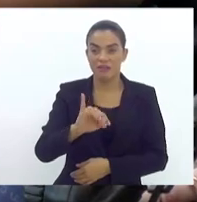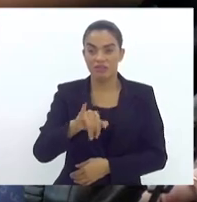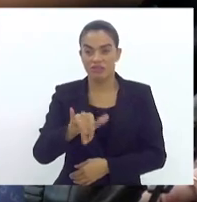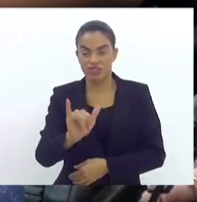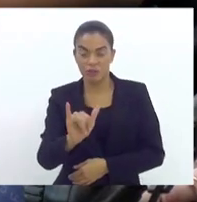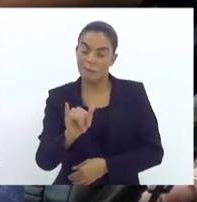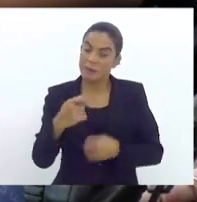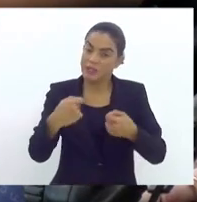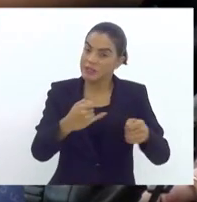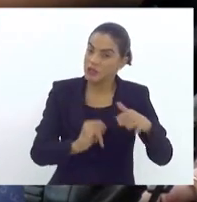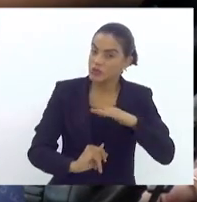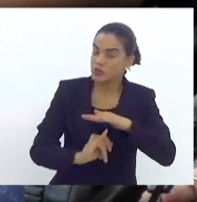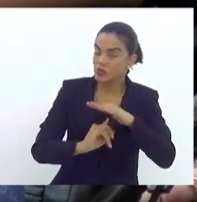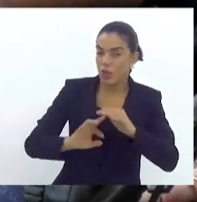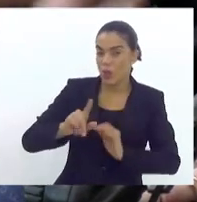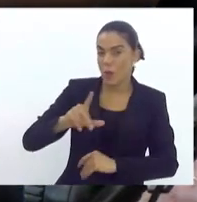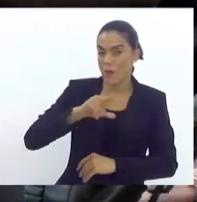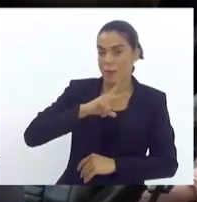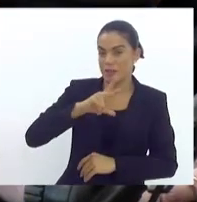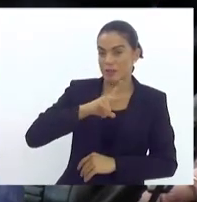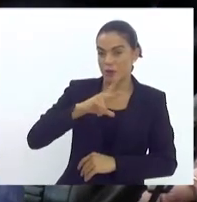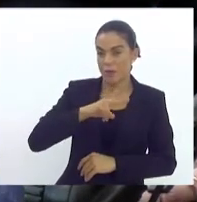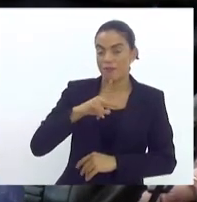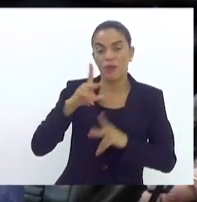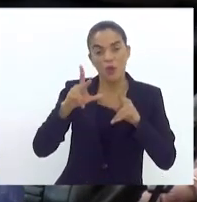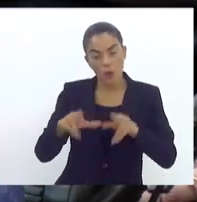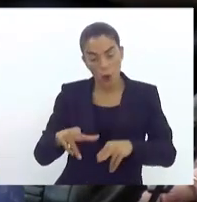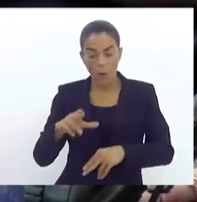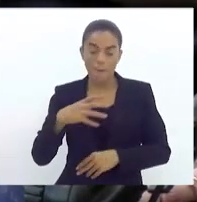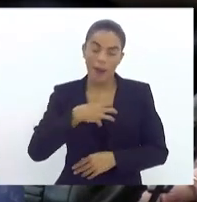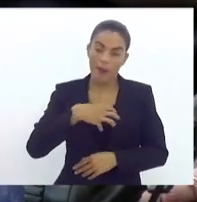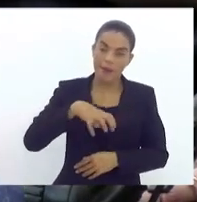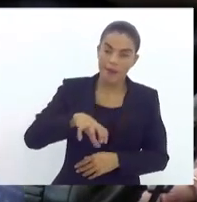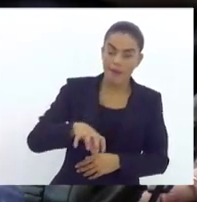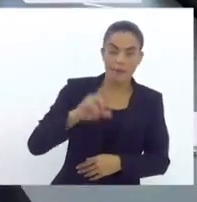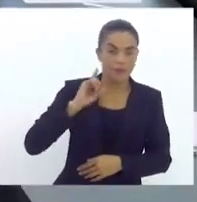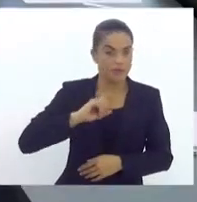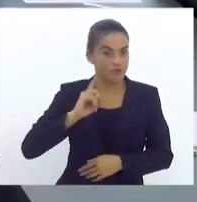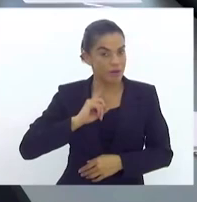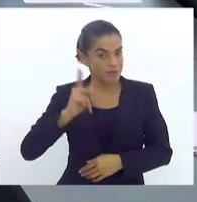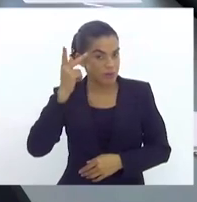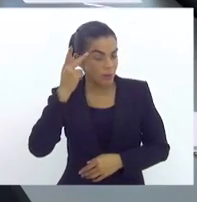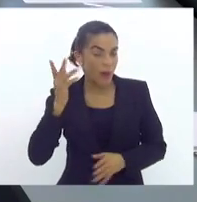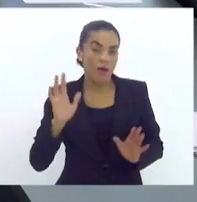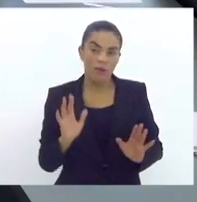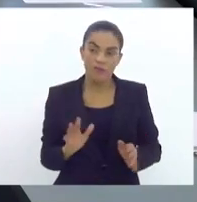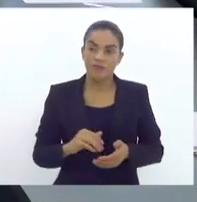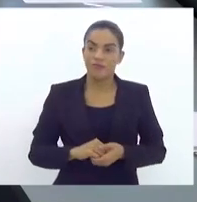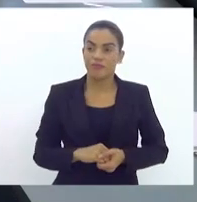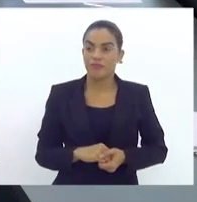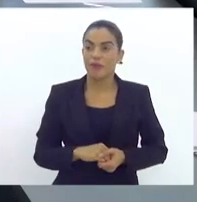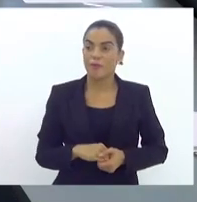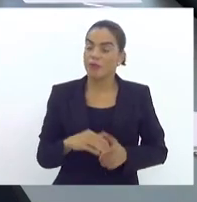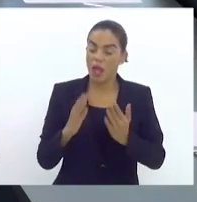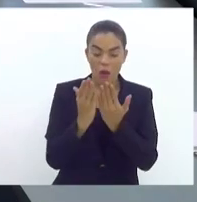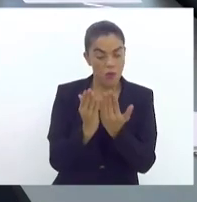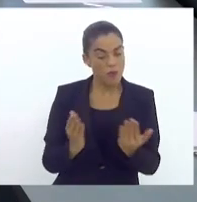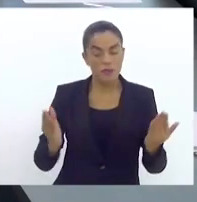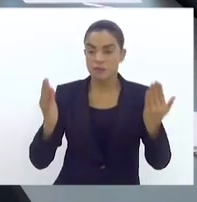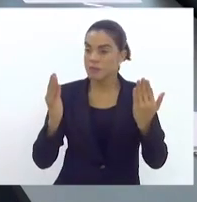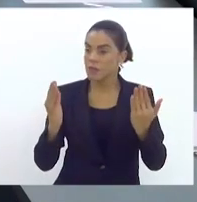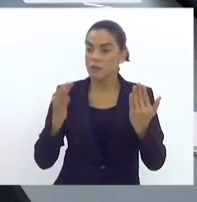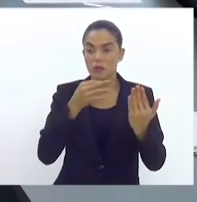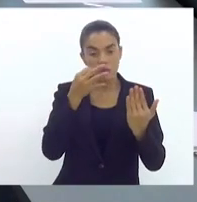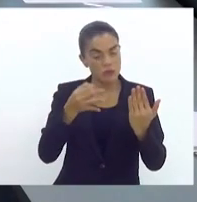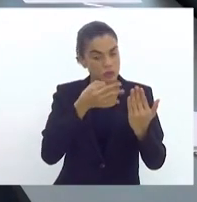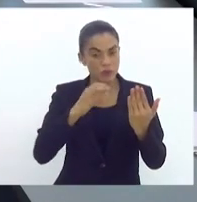deveria ser institucional não pessoal como faz como eu disse Bahia Minas Gerais e agora São Paulo né então assim é um espelhamento é uma sugestão